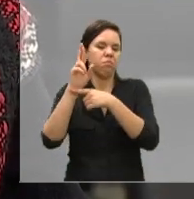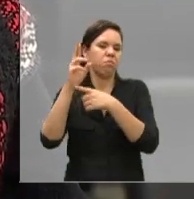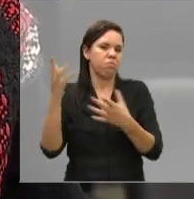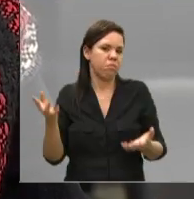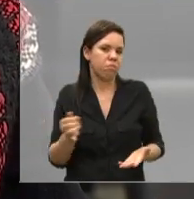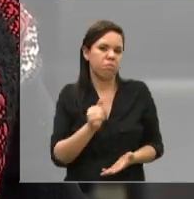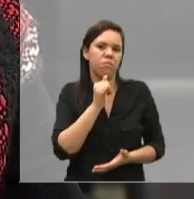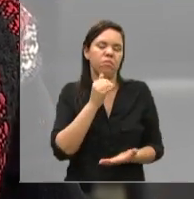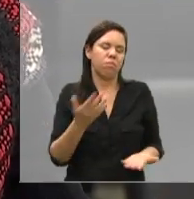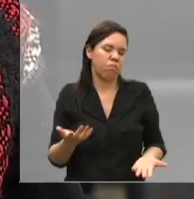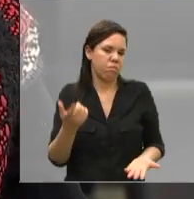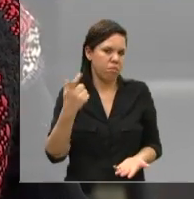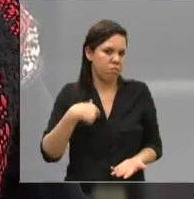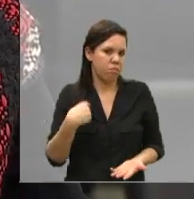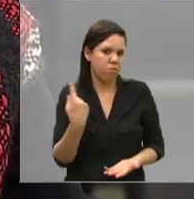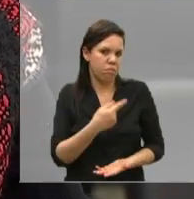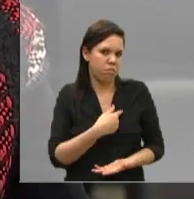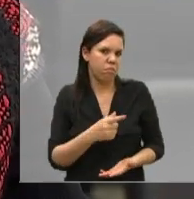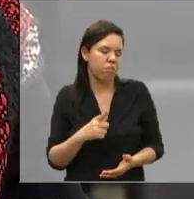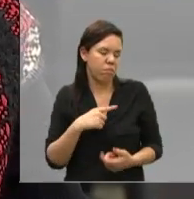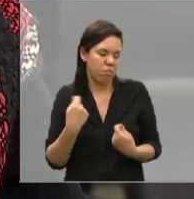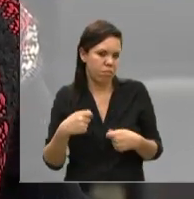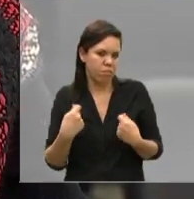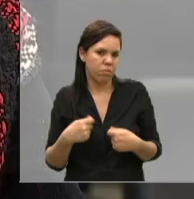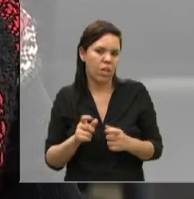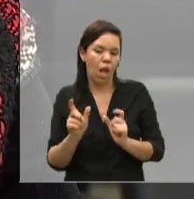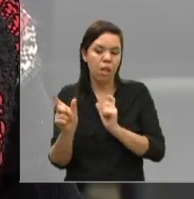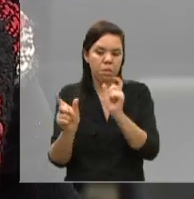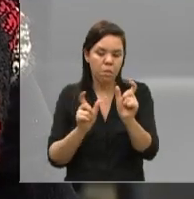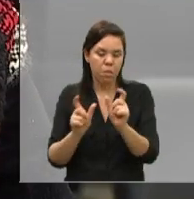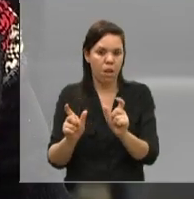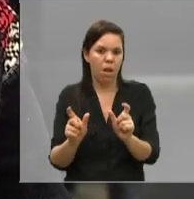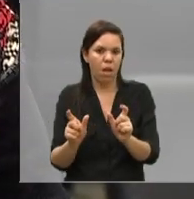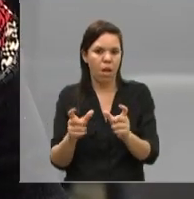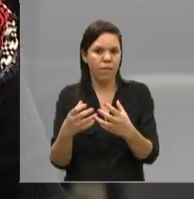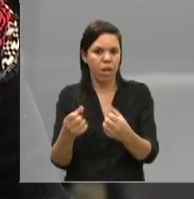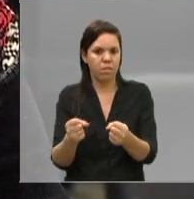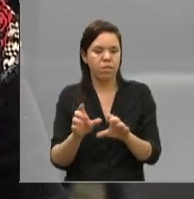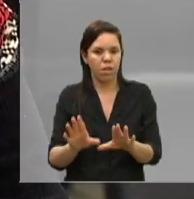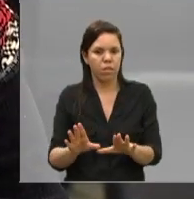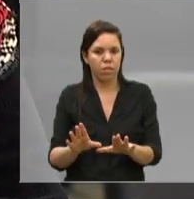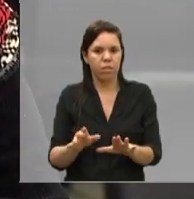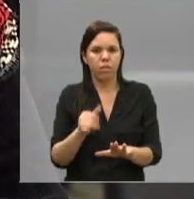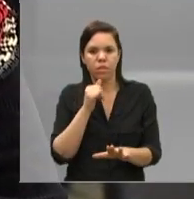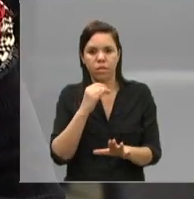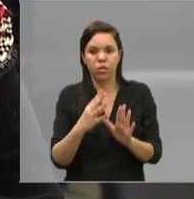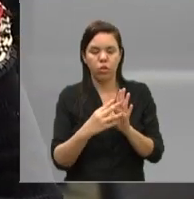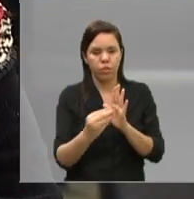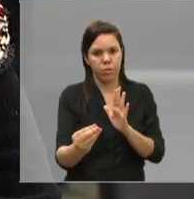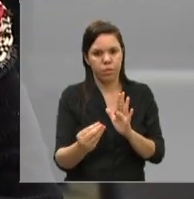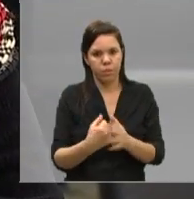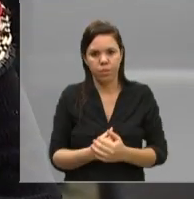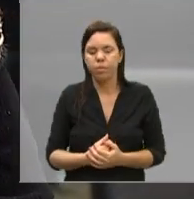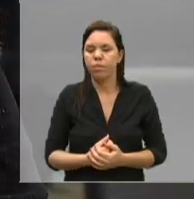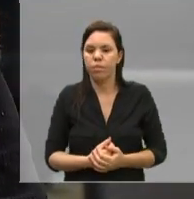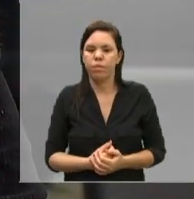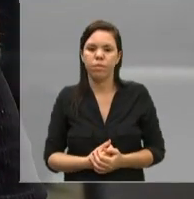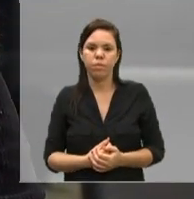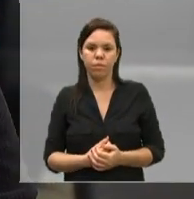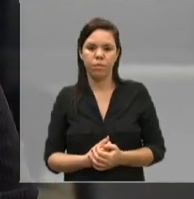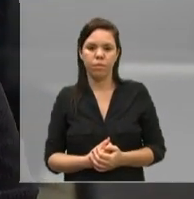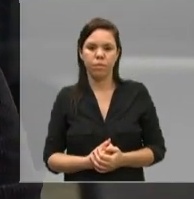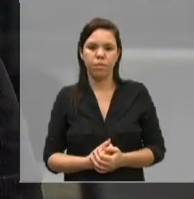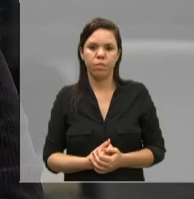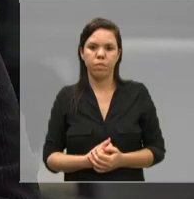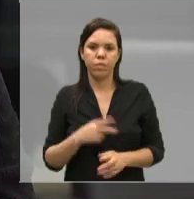gente, como dizem, né? Quer dizer, as palavras convencem, mas o exemplo arrasta. E a gente está precisando de bons exemplos. E reforçando